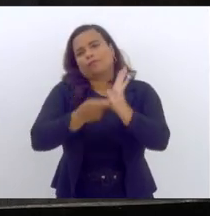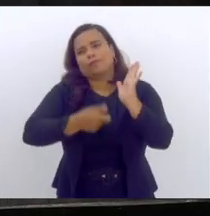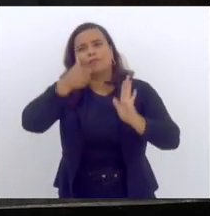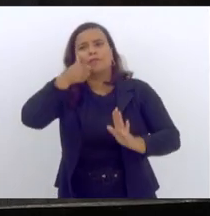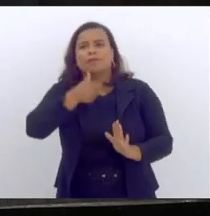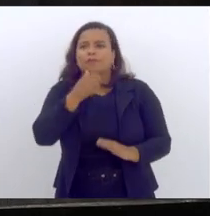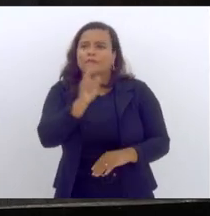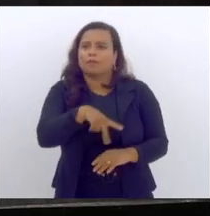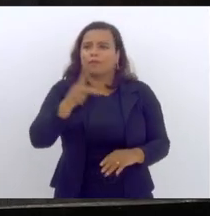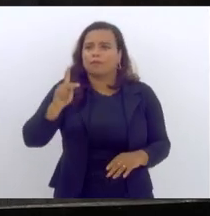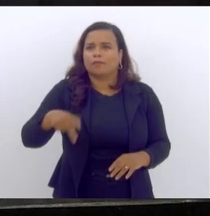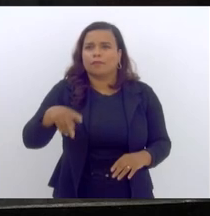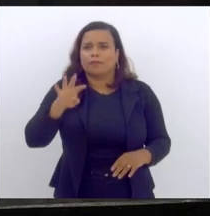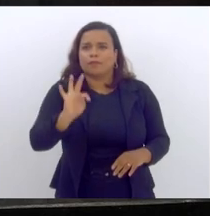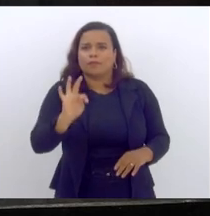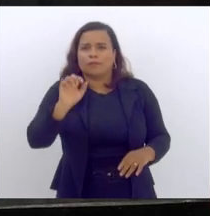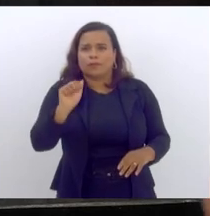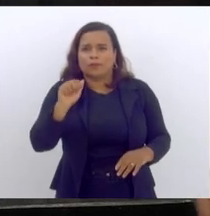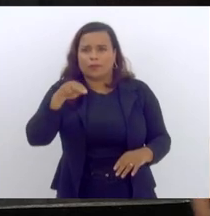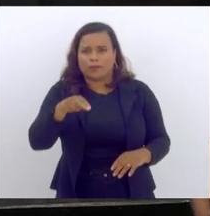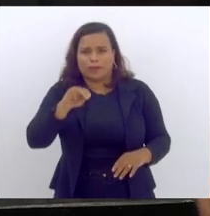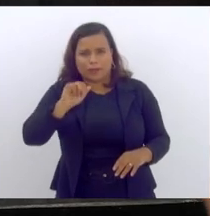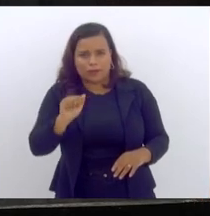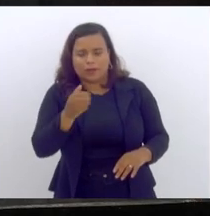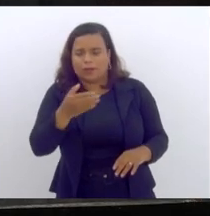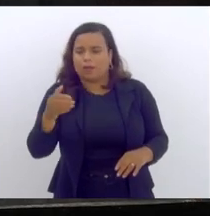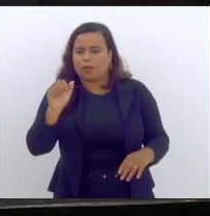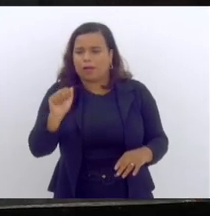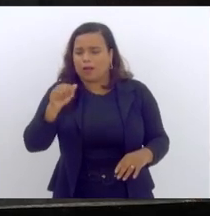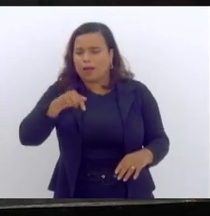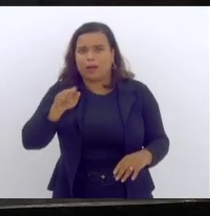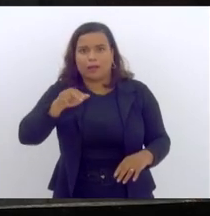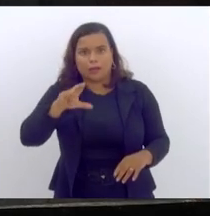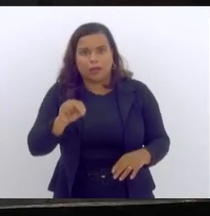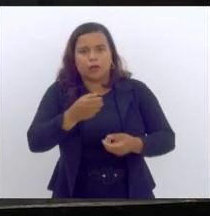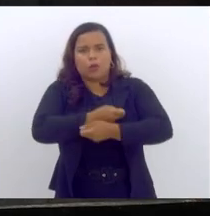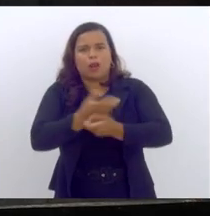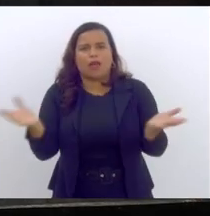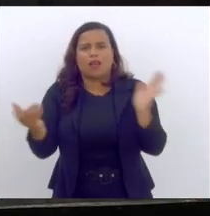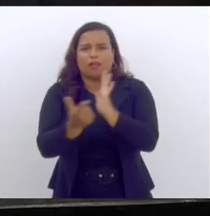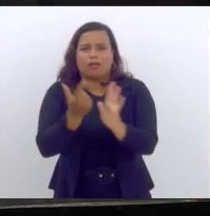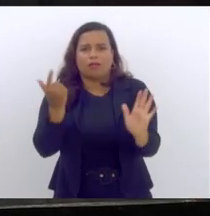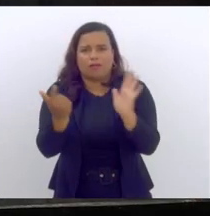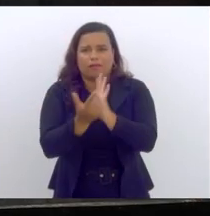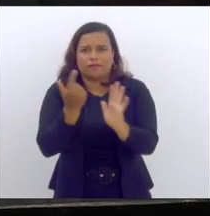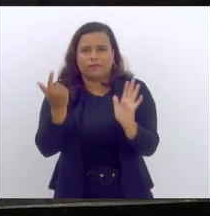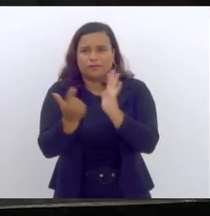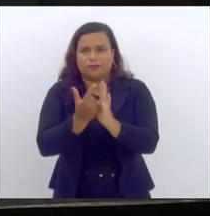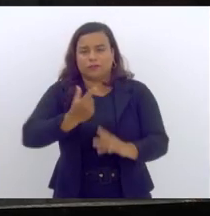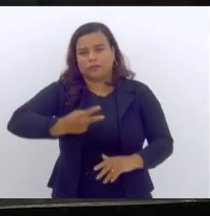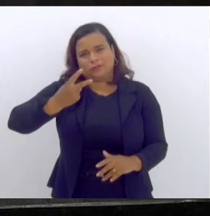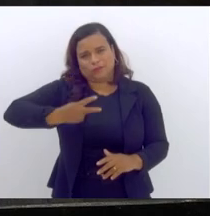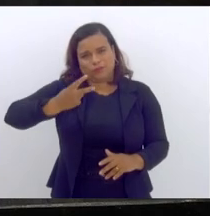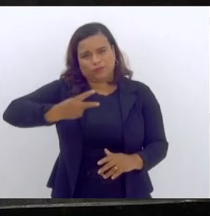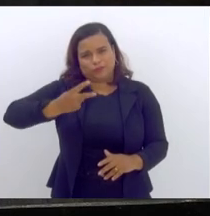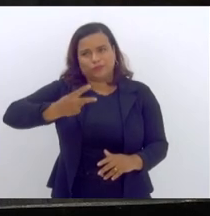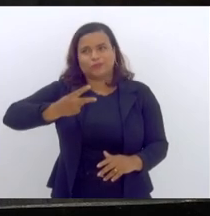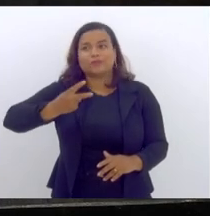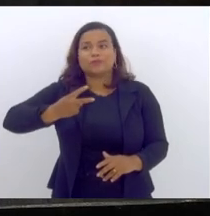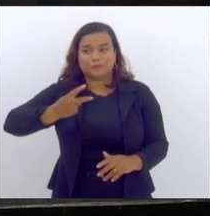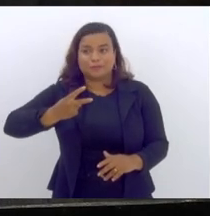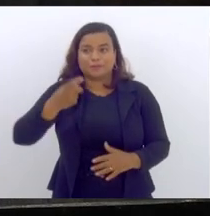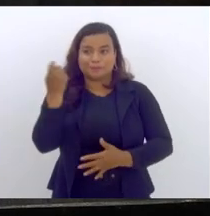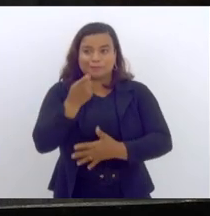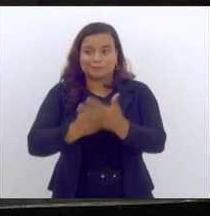Professora Tânia Aquino pelo lançamento do seu livro segundo livro da